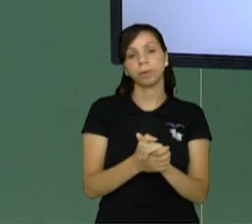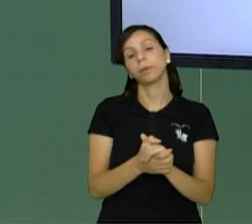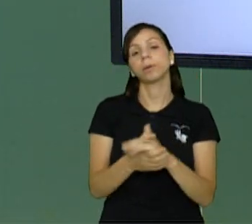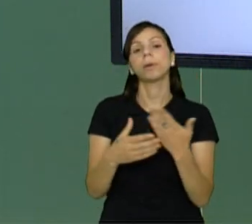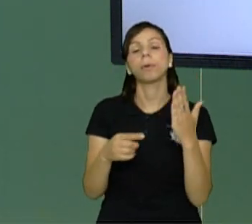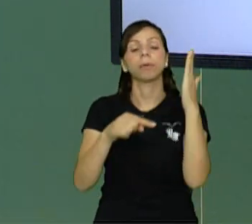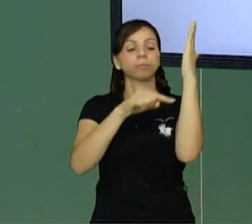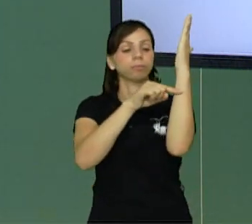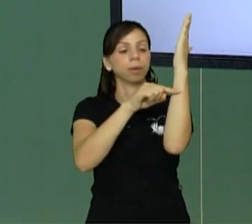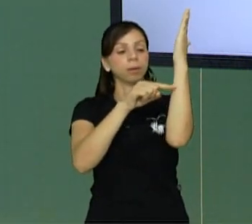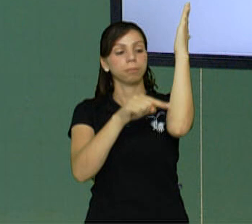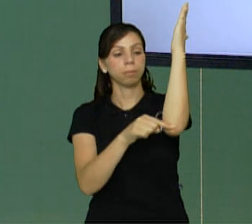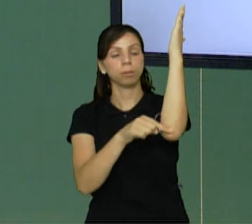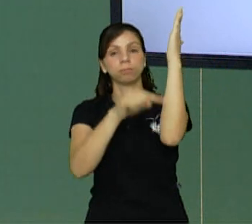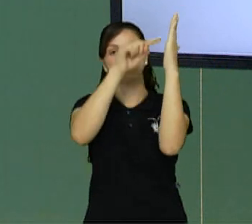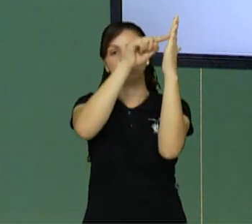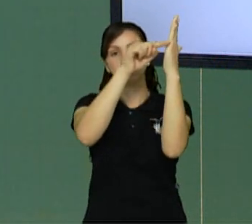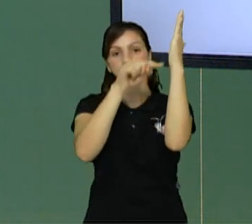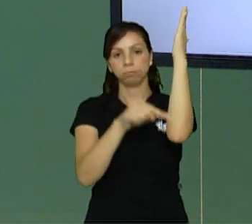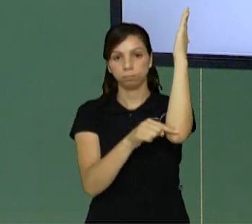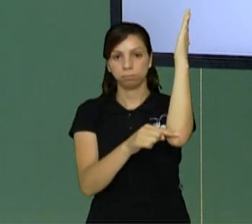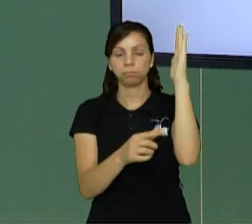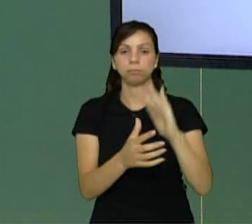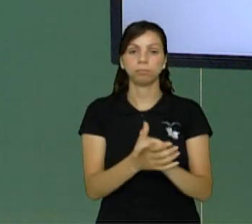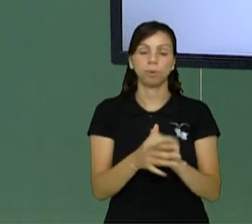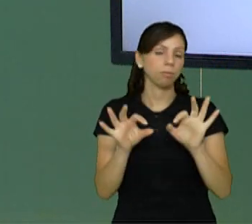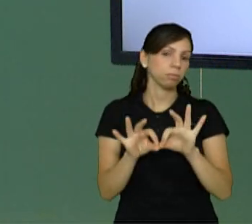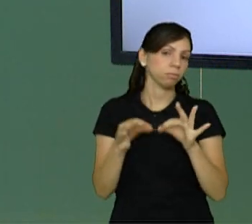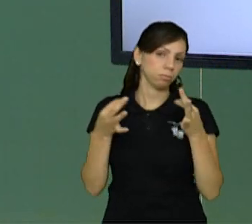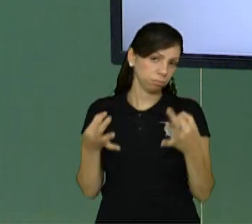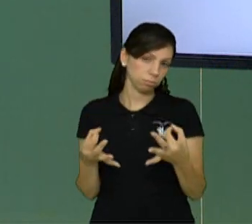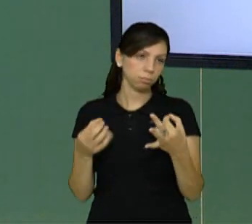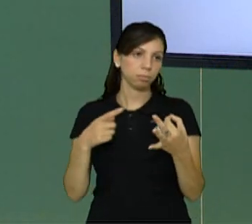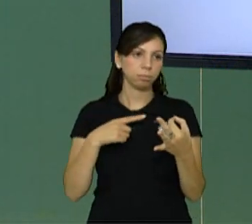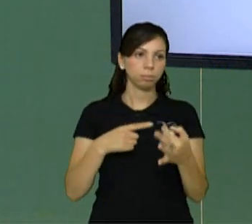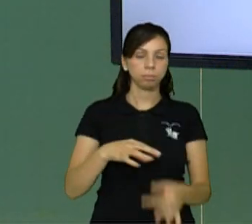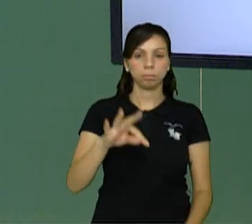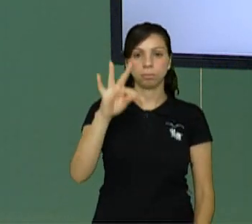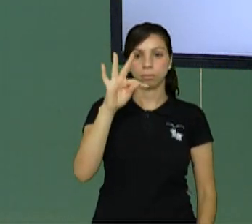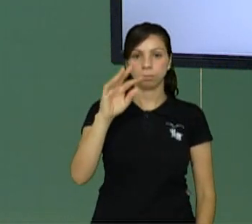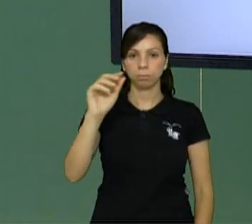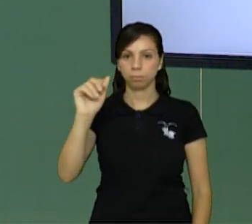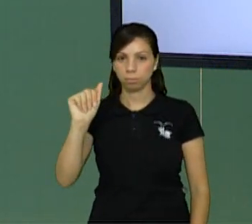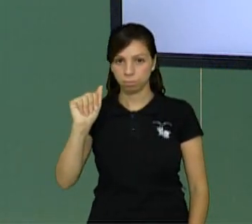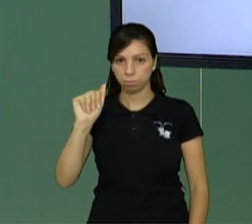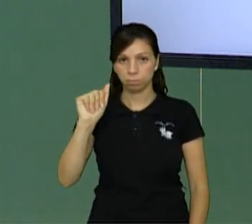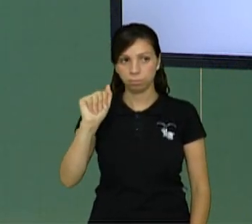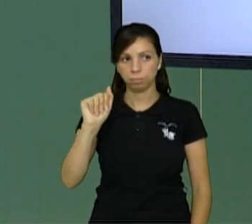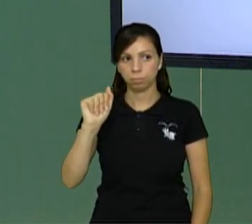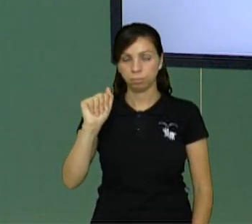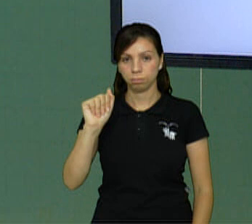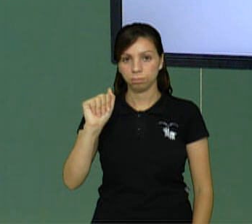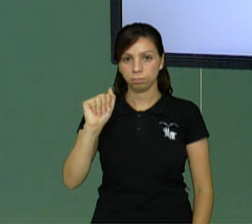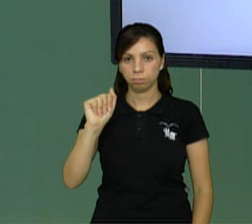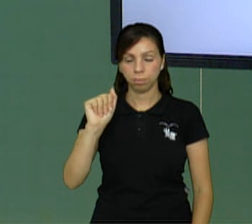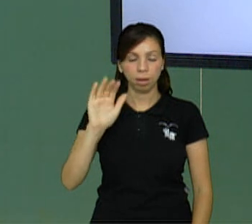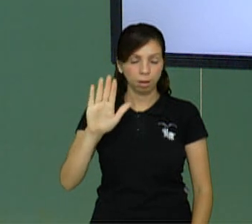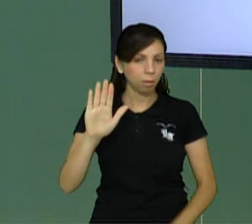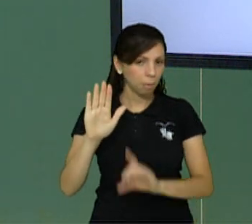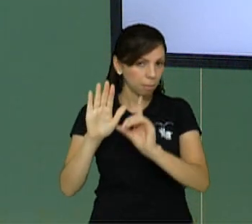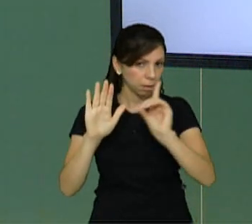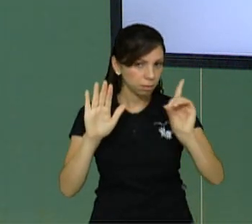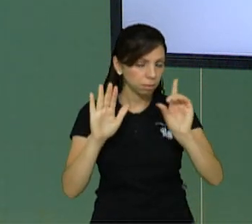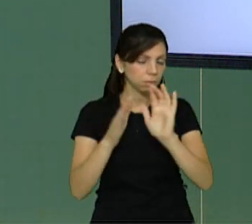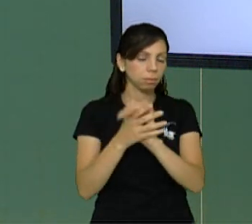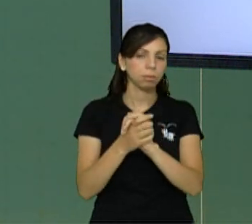cima baixo. Tá, simplificando, eu tenho aqui TA, deixa eu fazer mais à direita,